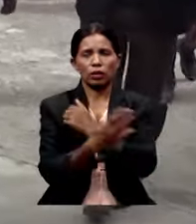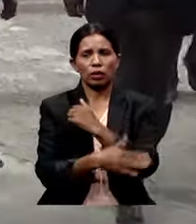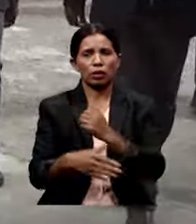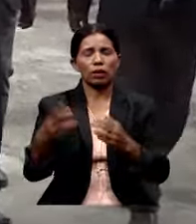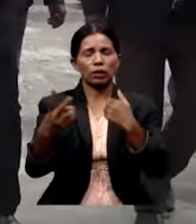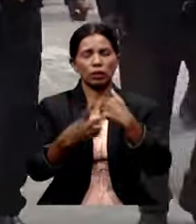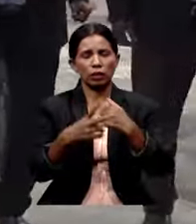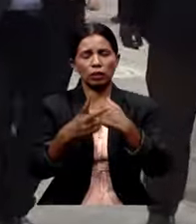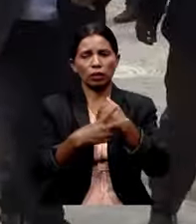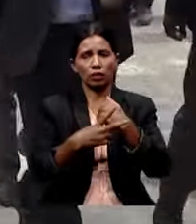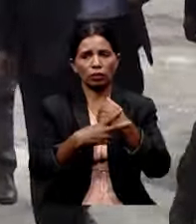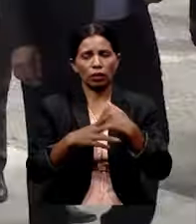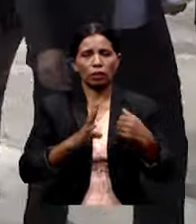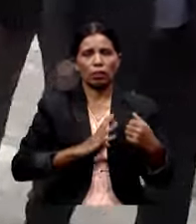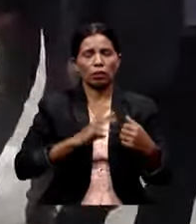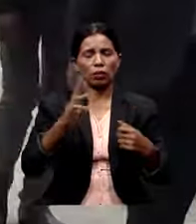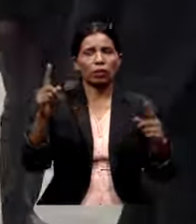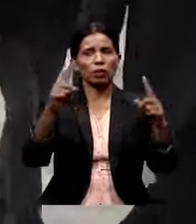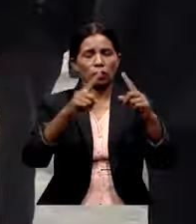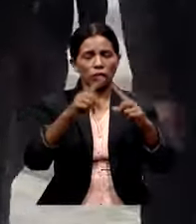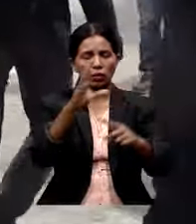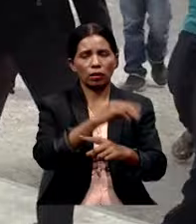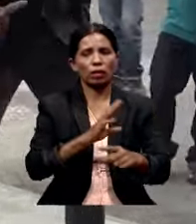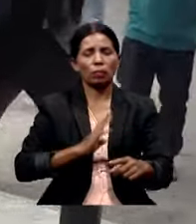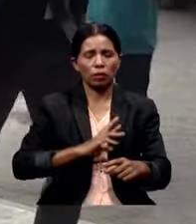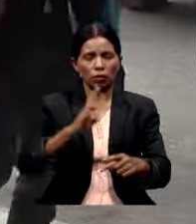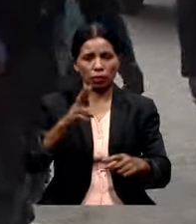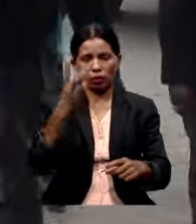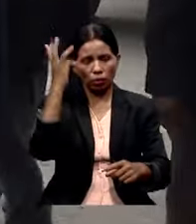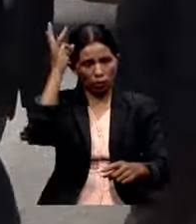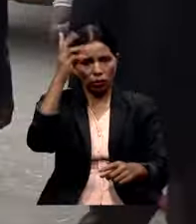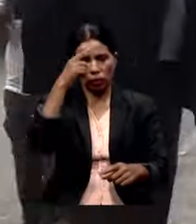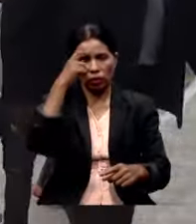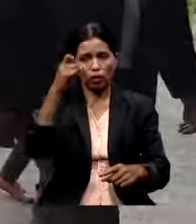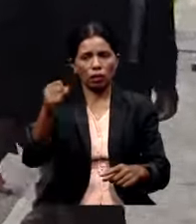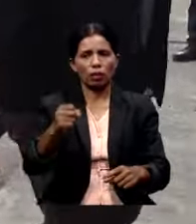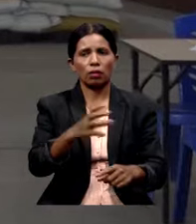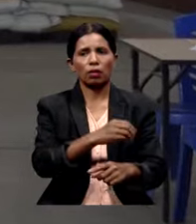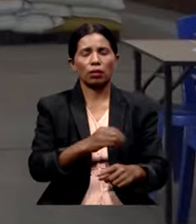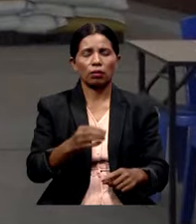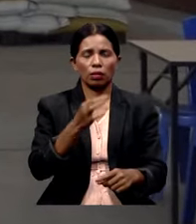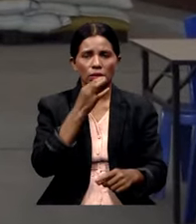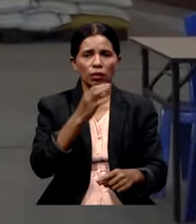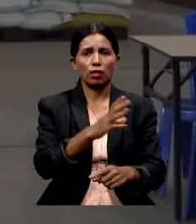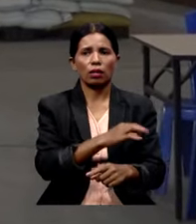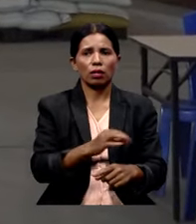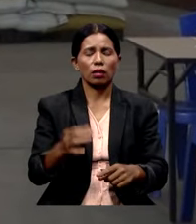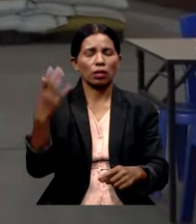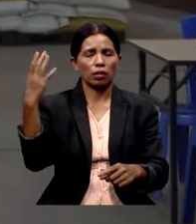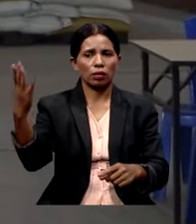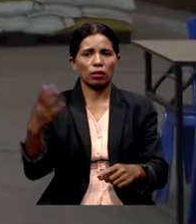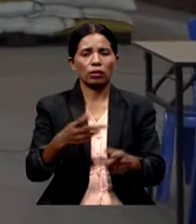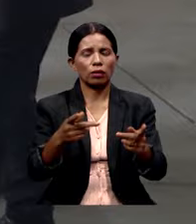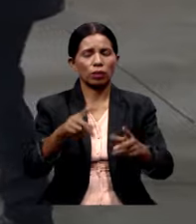e armazém bebora. Banhira to e armazém bebora horta preocupa tamba stok produto nacional. Nebe iha armazen refere